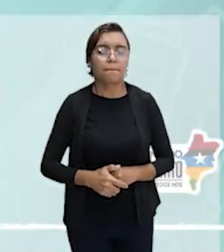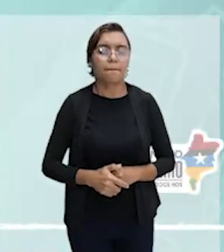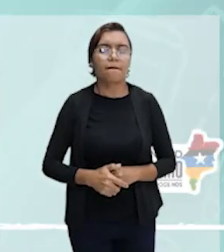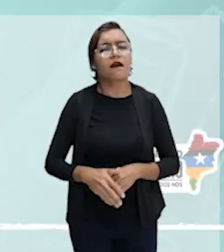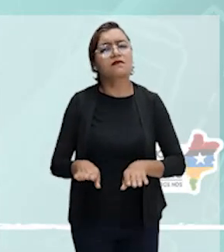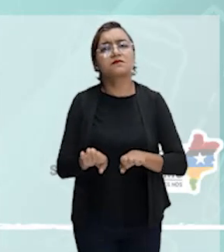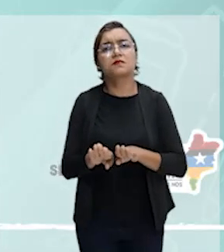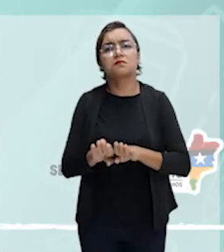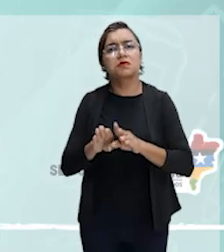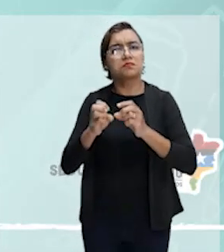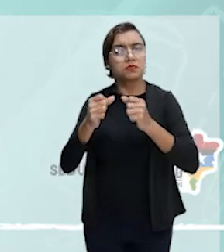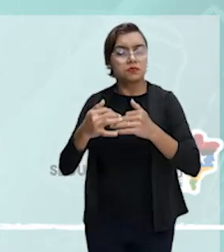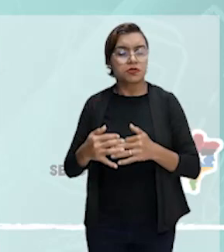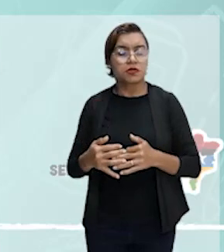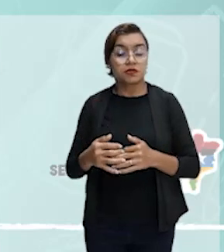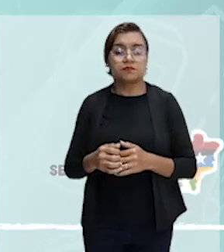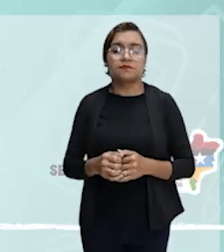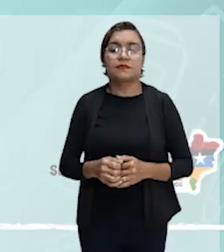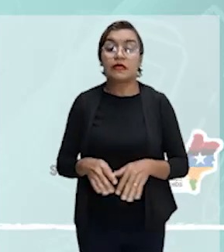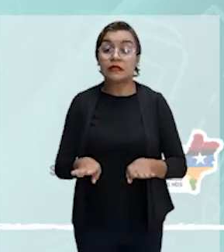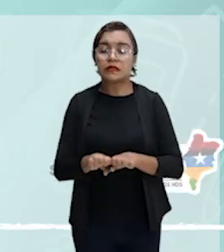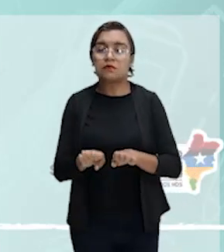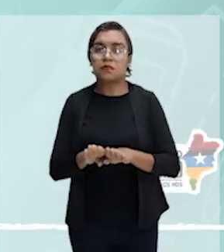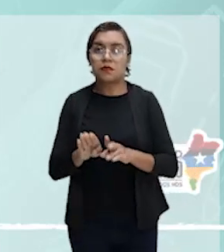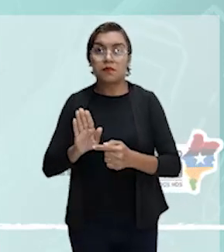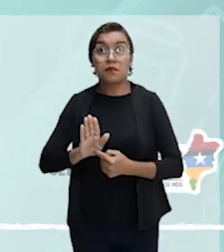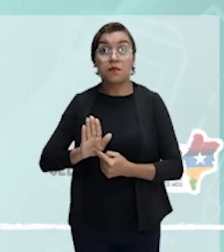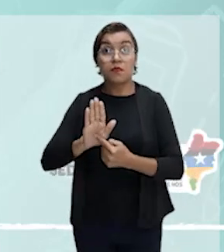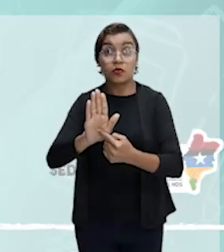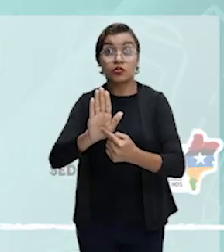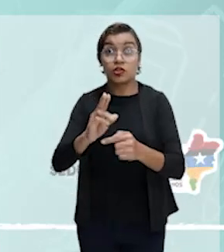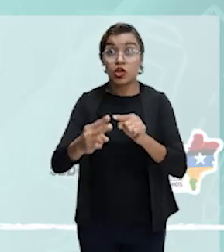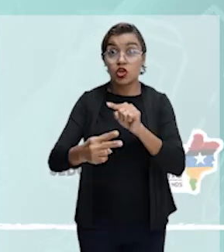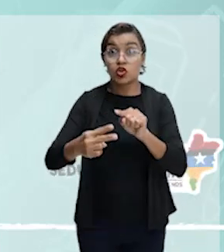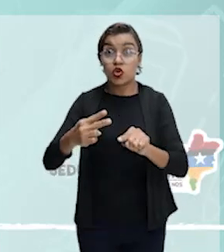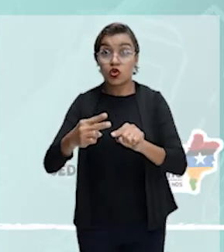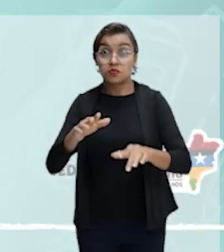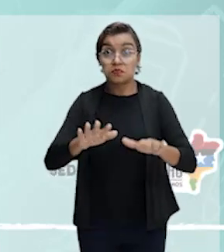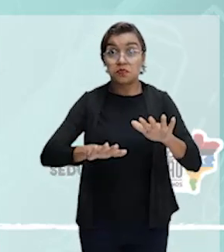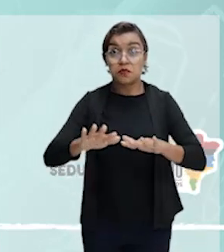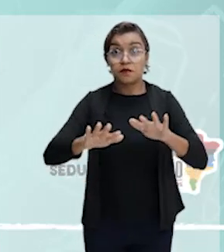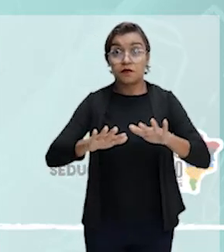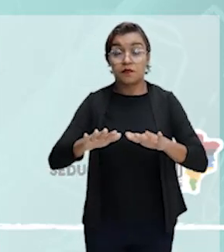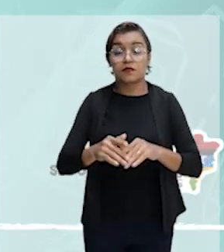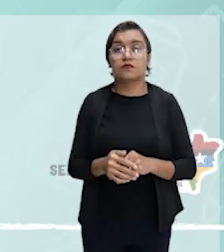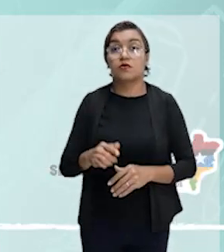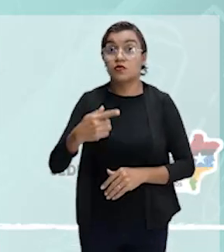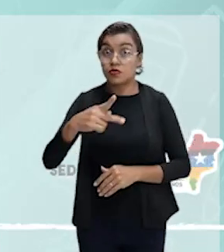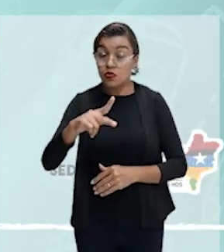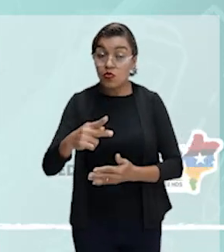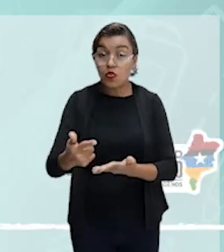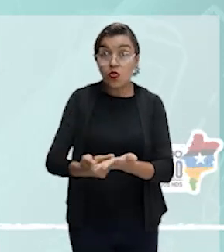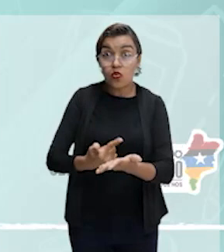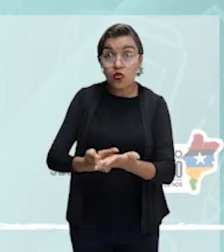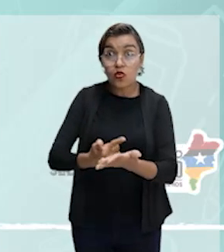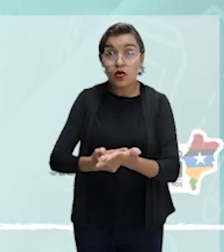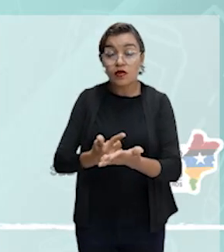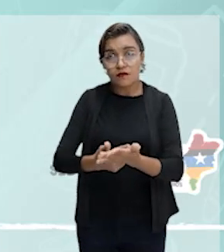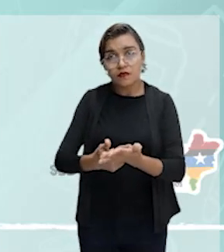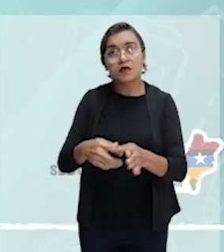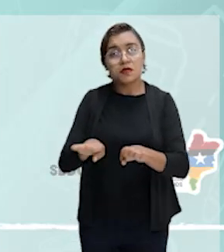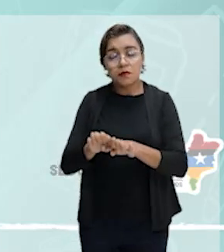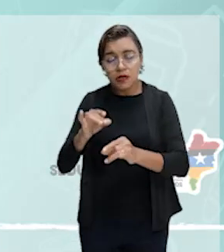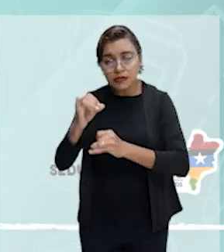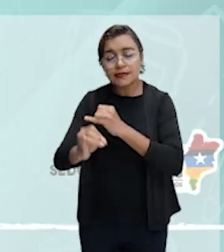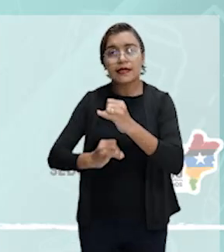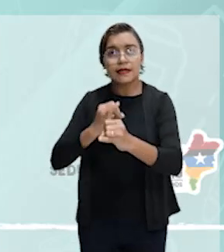E aí, como eu falei para ti, eu resolvi destacar 2 desses movimentos. No seu material, no seu livro didático, na própria internet, você